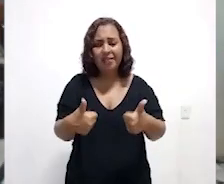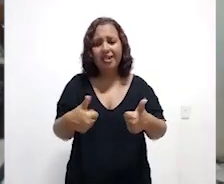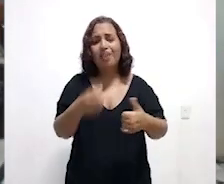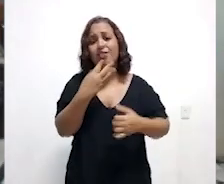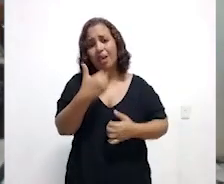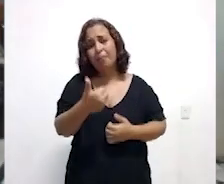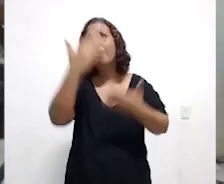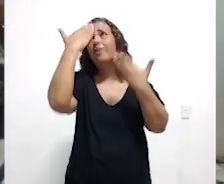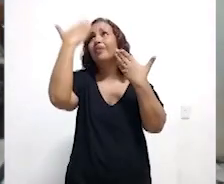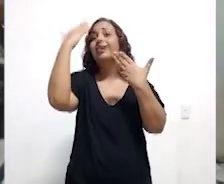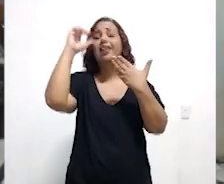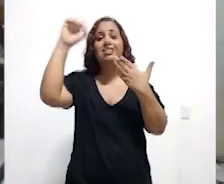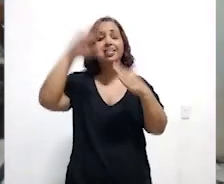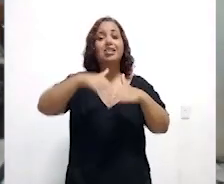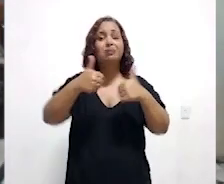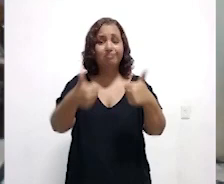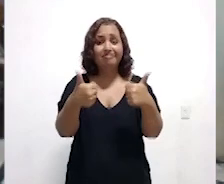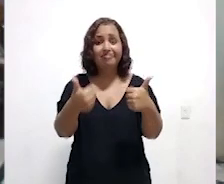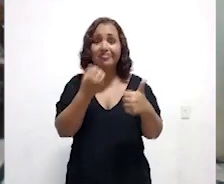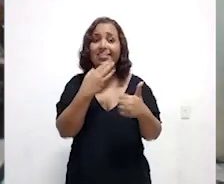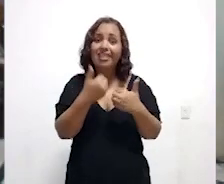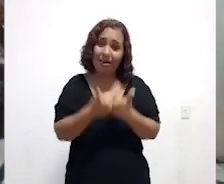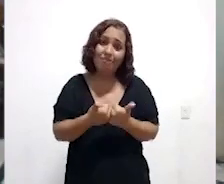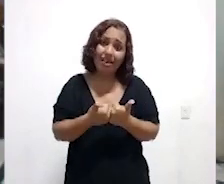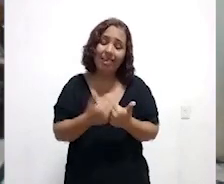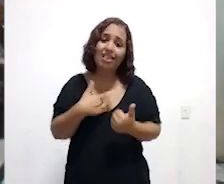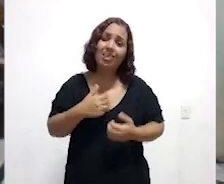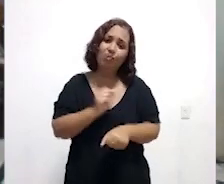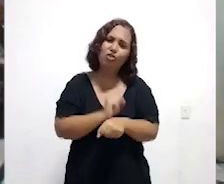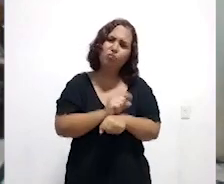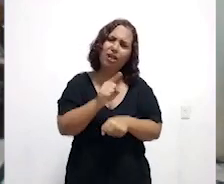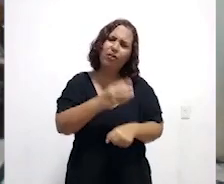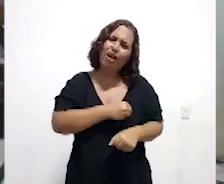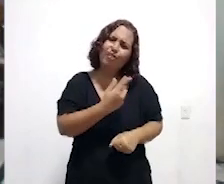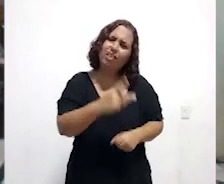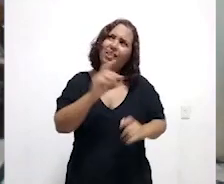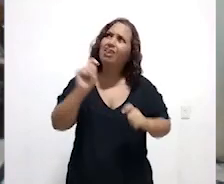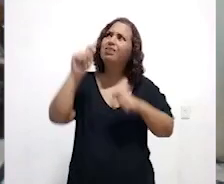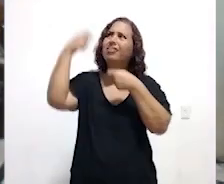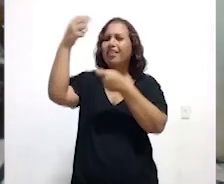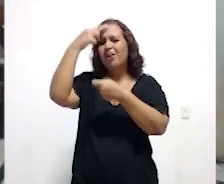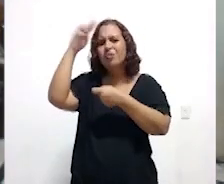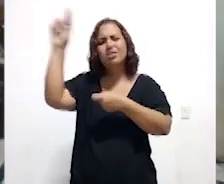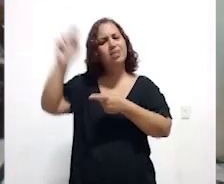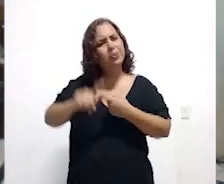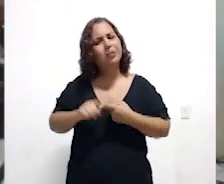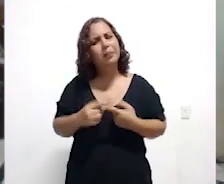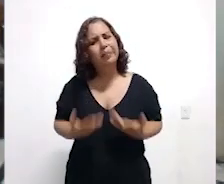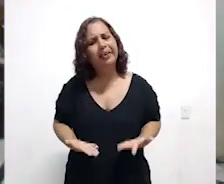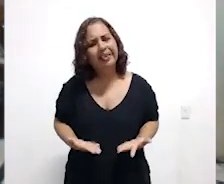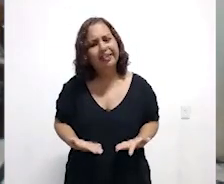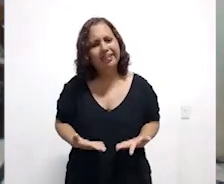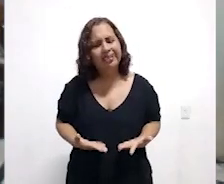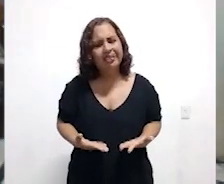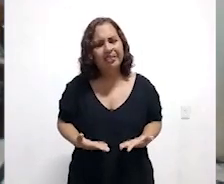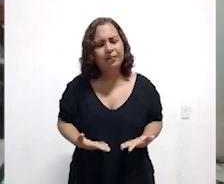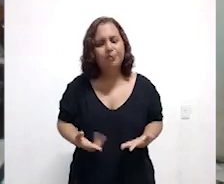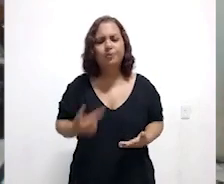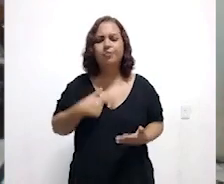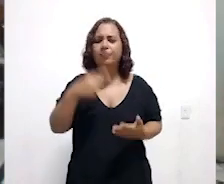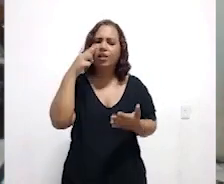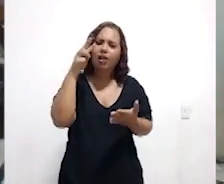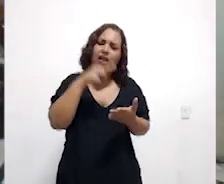ele está bem. Espero que ele entregue a vida dele ao Senhor também. Não é? Eu li